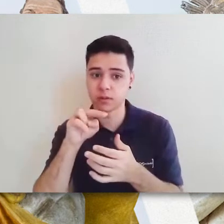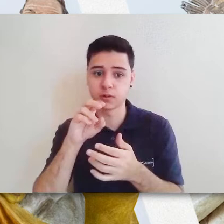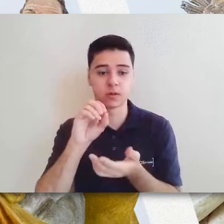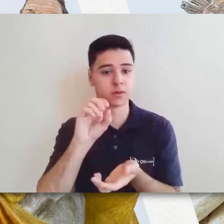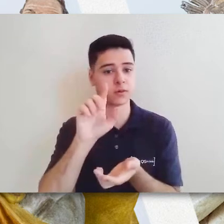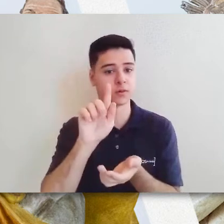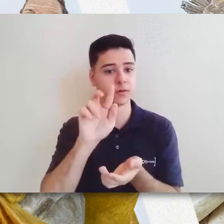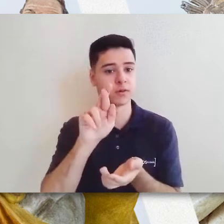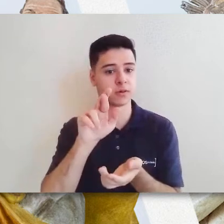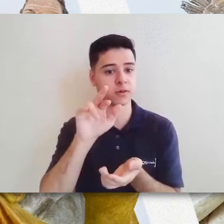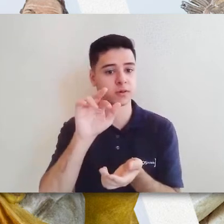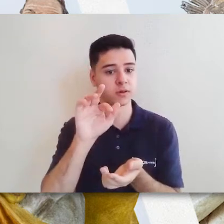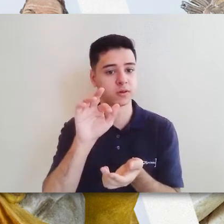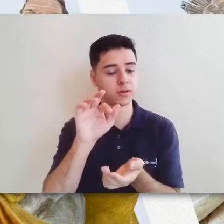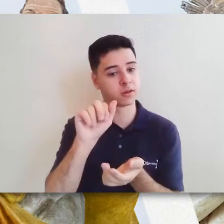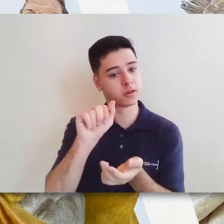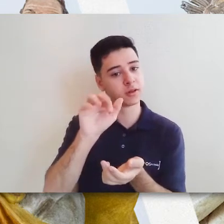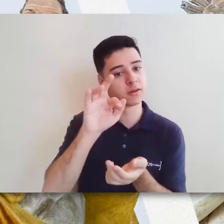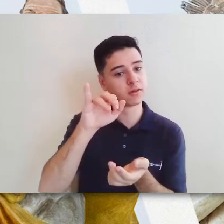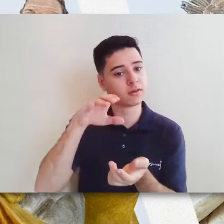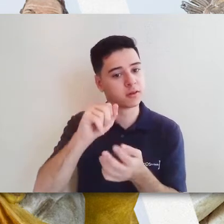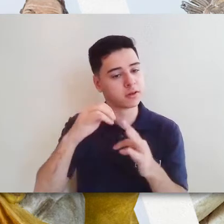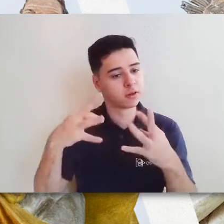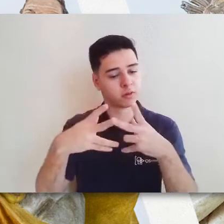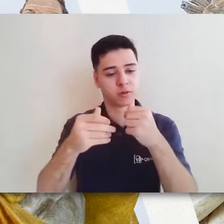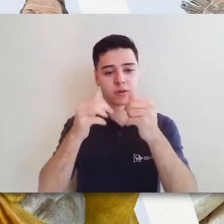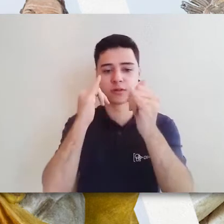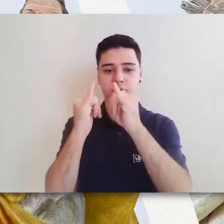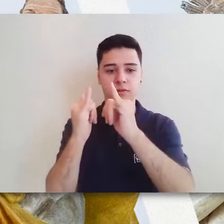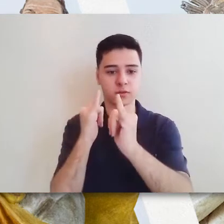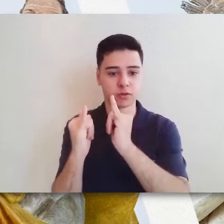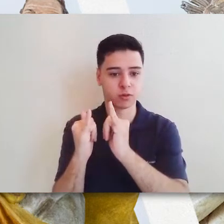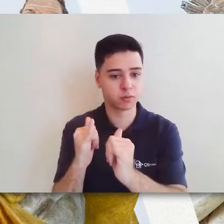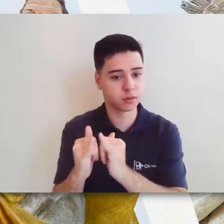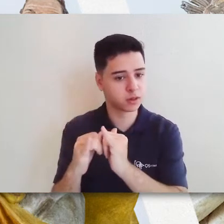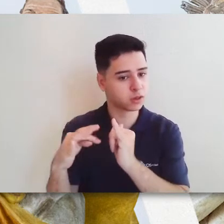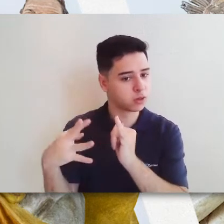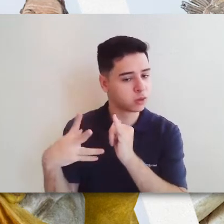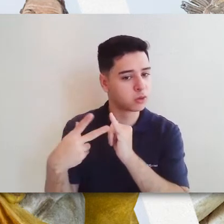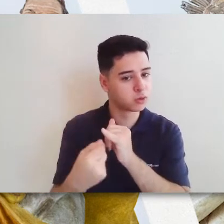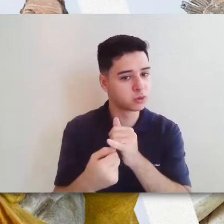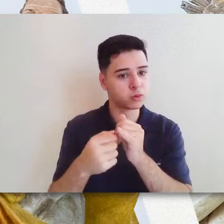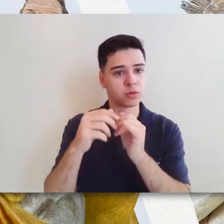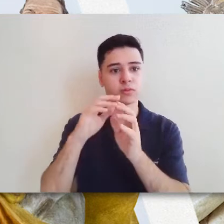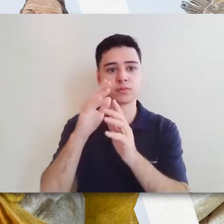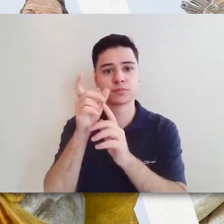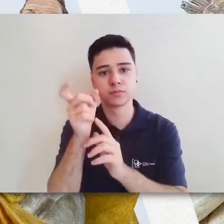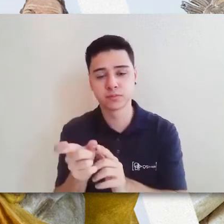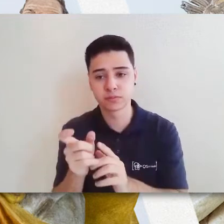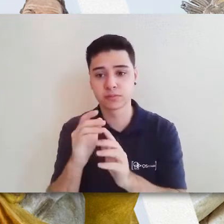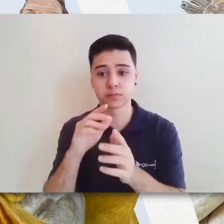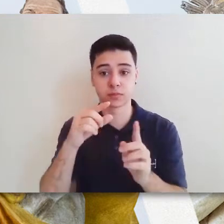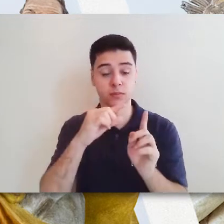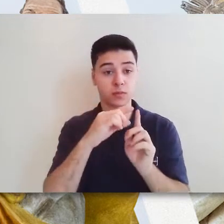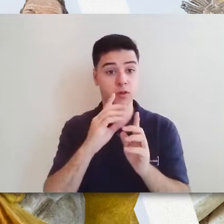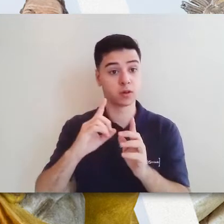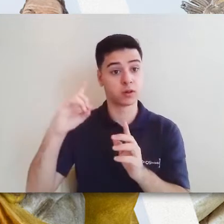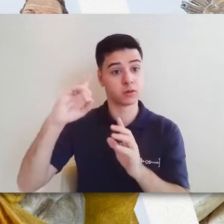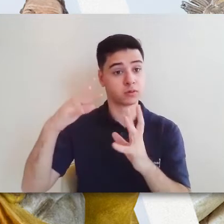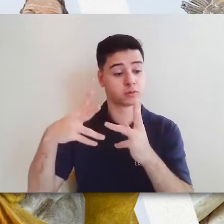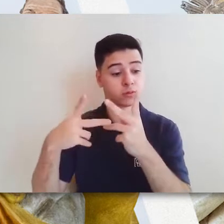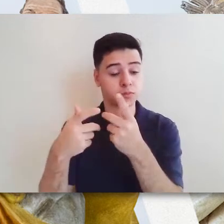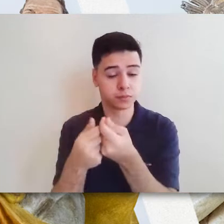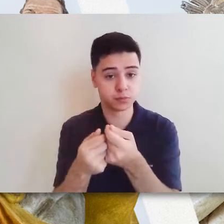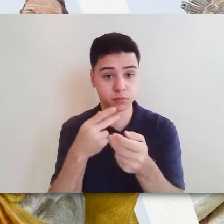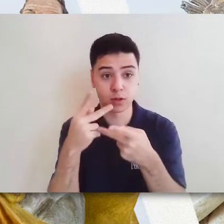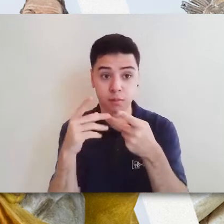né, que seria um pouco os dados biográficos desses santos, dessas personagens bíblicas, e comentamos um pouco, rapidamente,